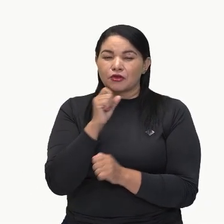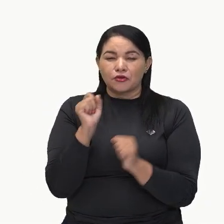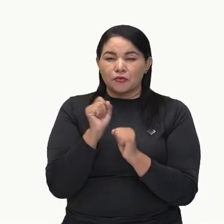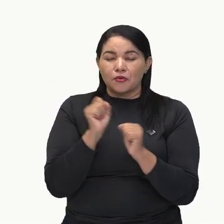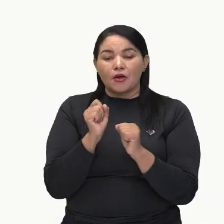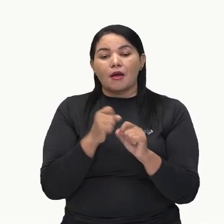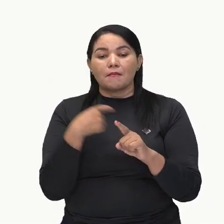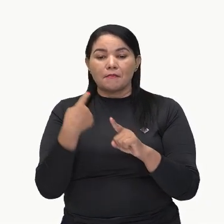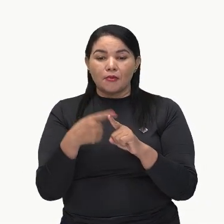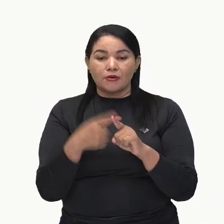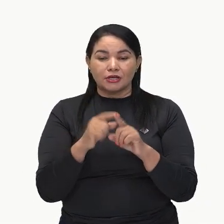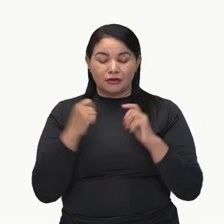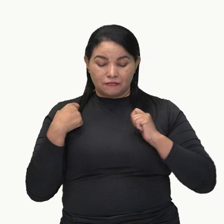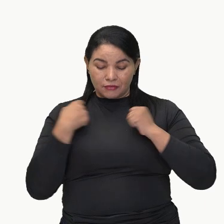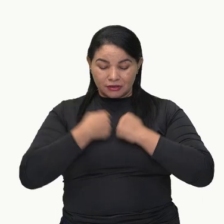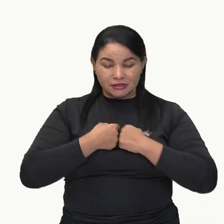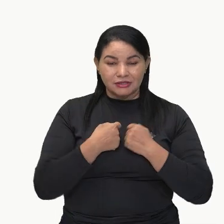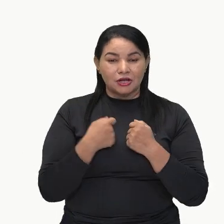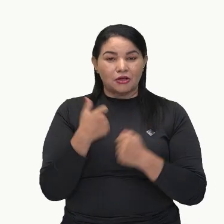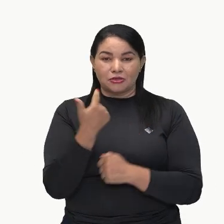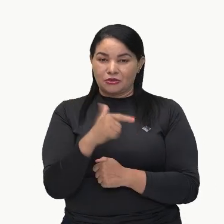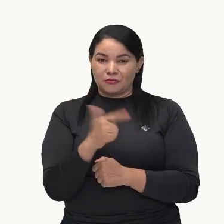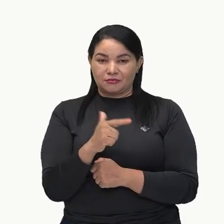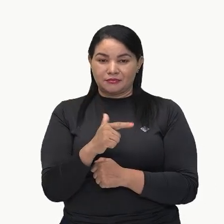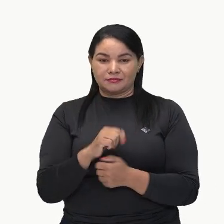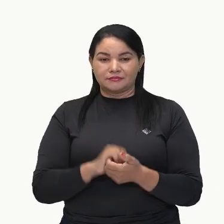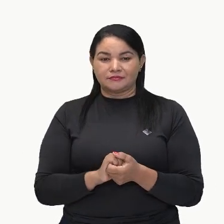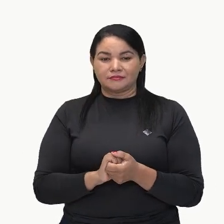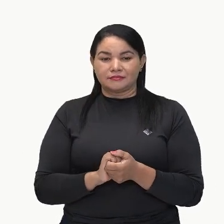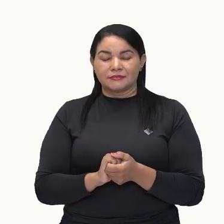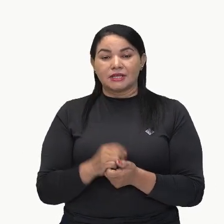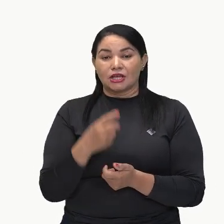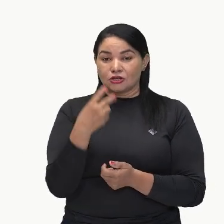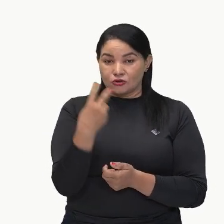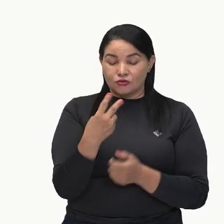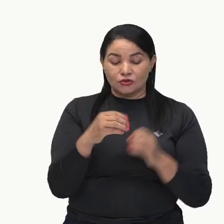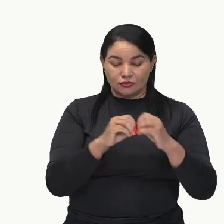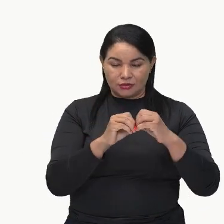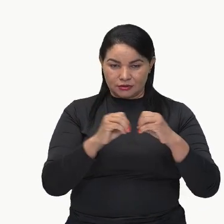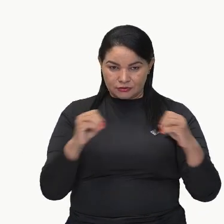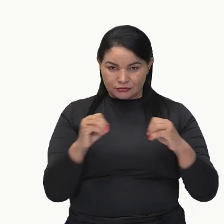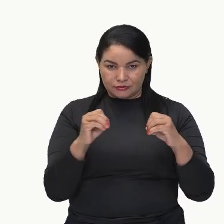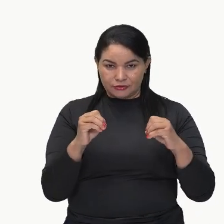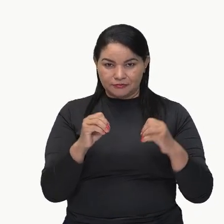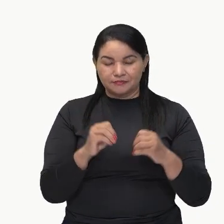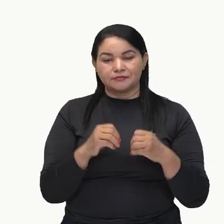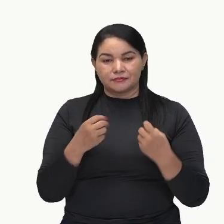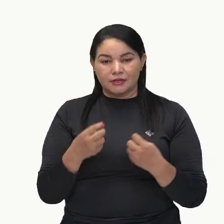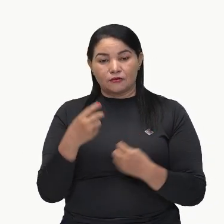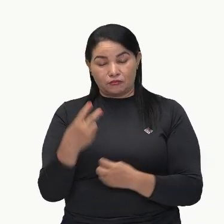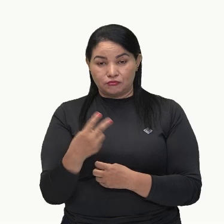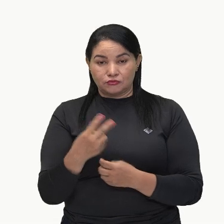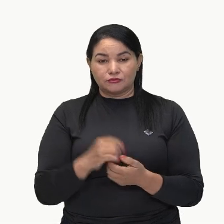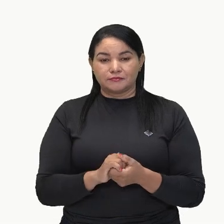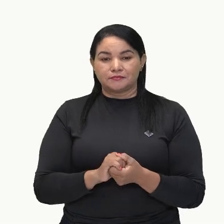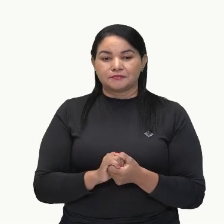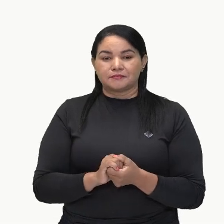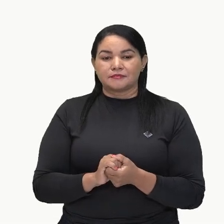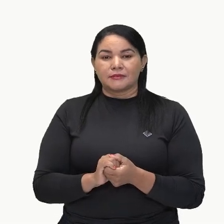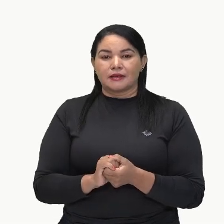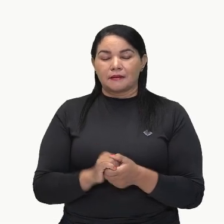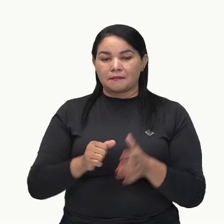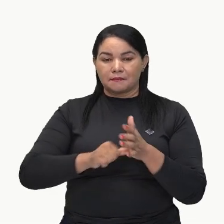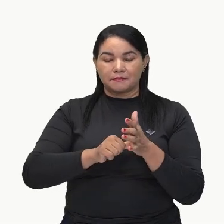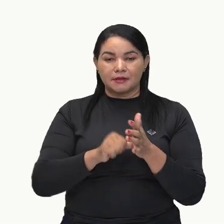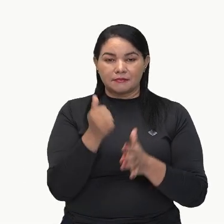sem agasalho. Então, de novo, temos duas orações aqui, o período é composto? Sim. Primeira oração, senti